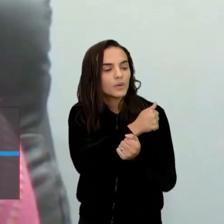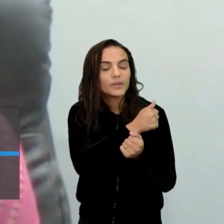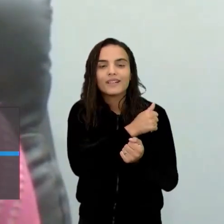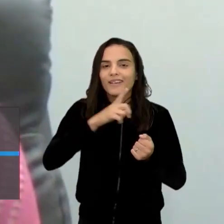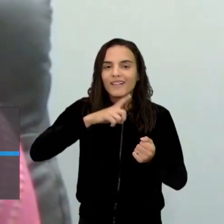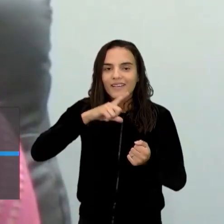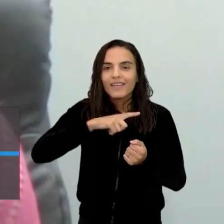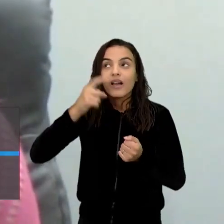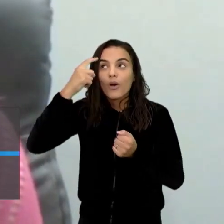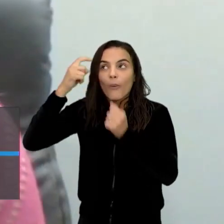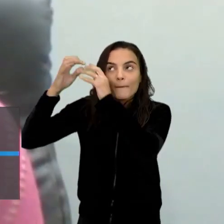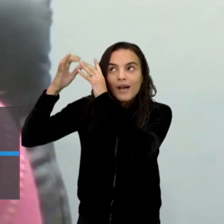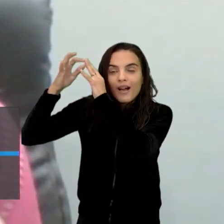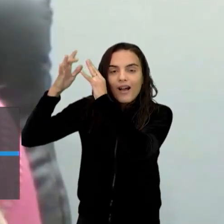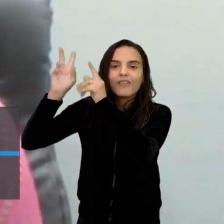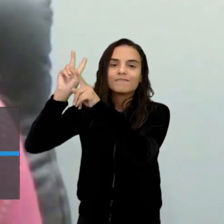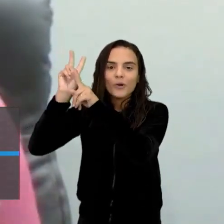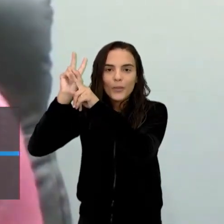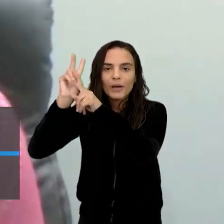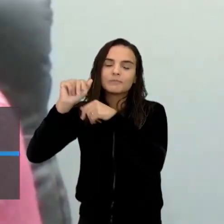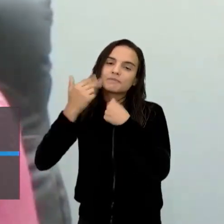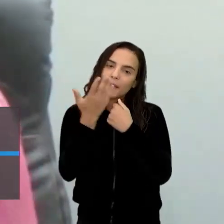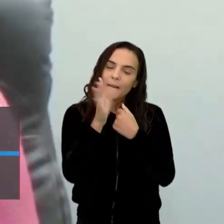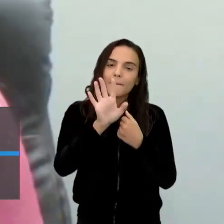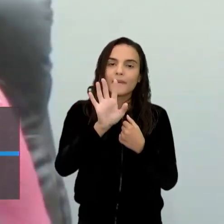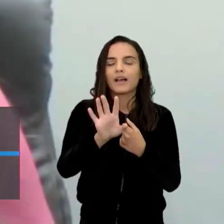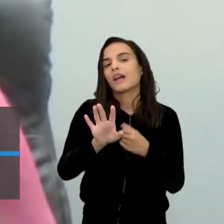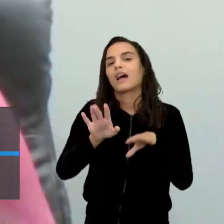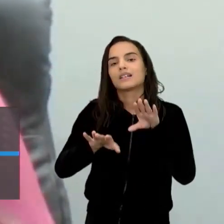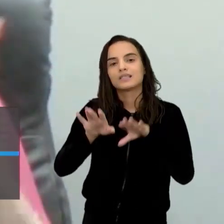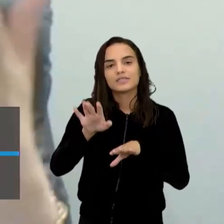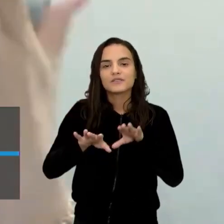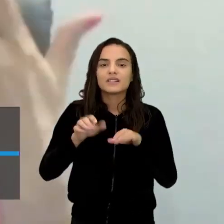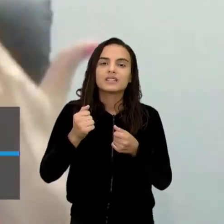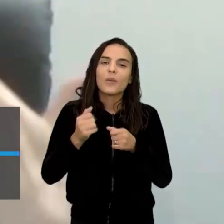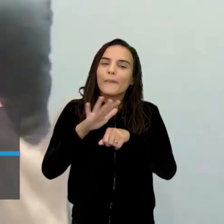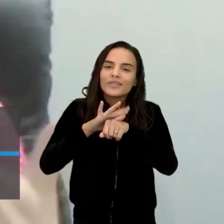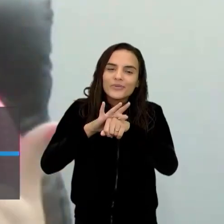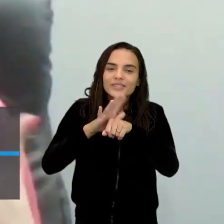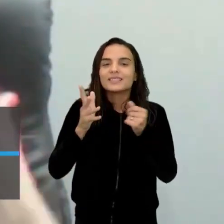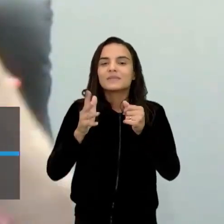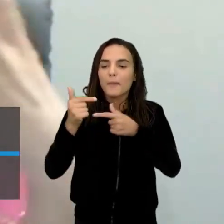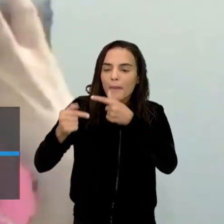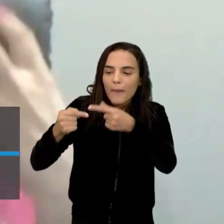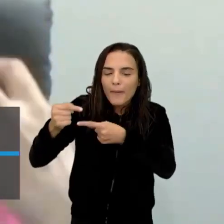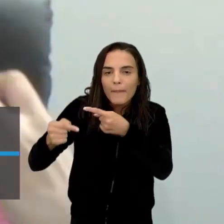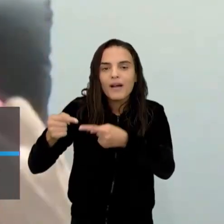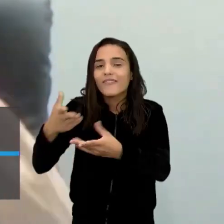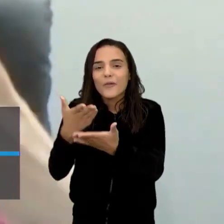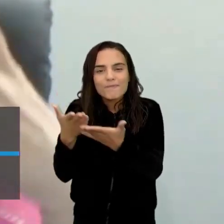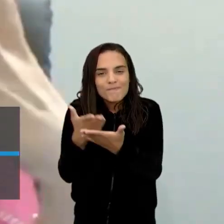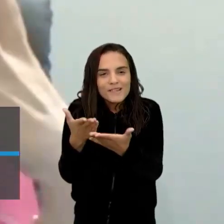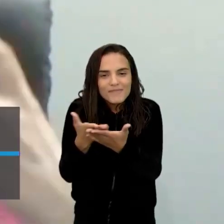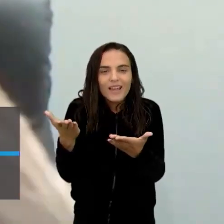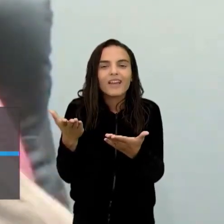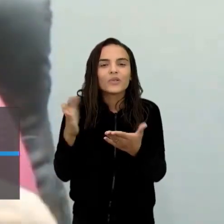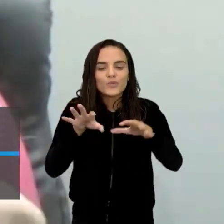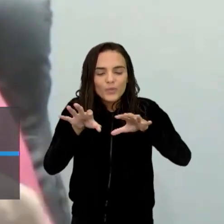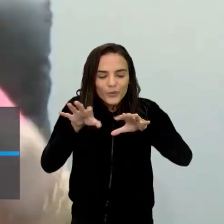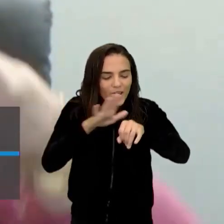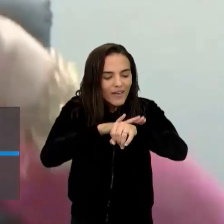têm um cognitivo preservado, mas devido, no caso, uma distrofia degenerativa, foi perdendo os